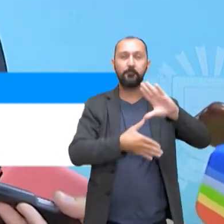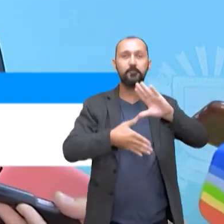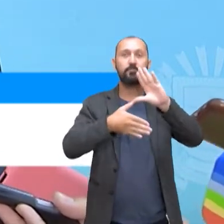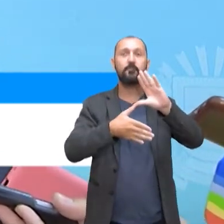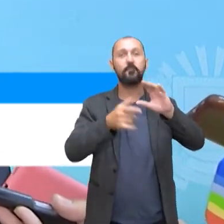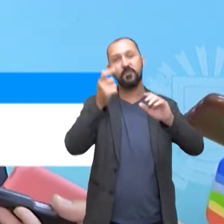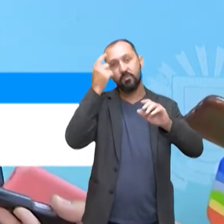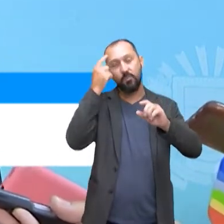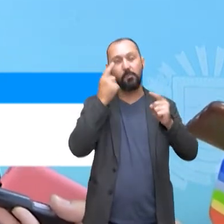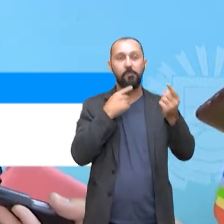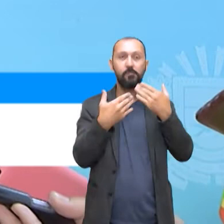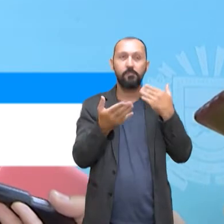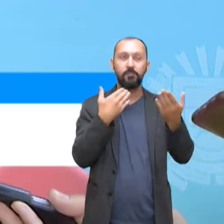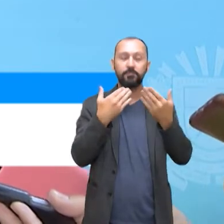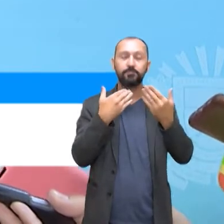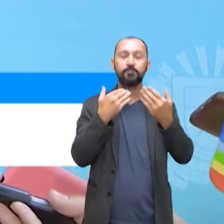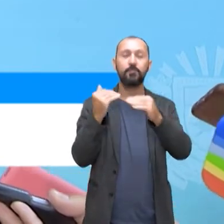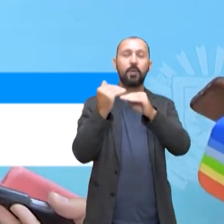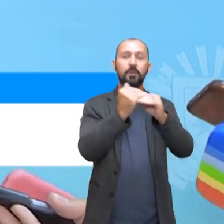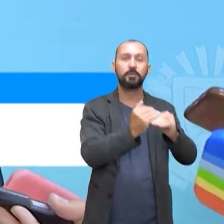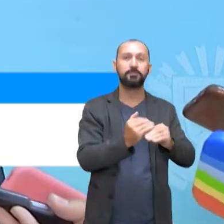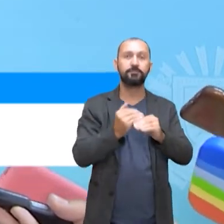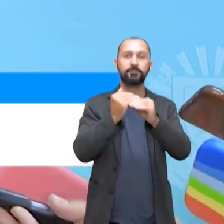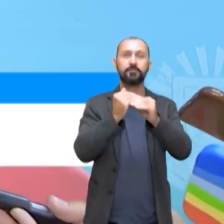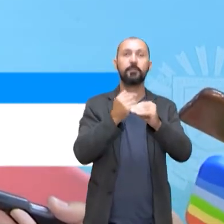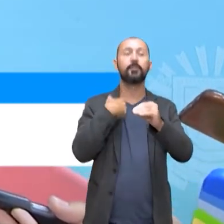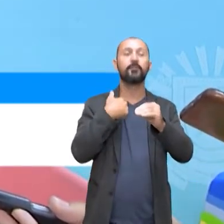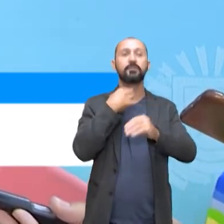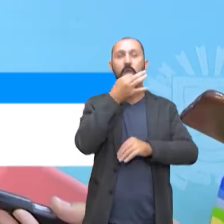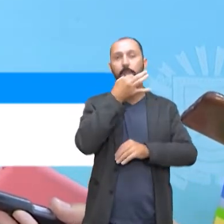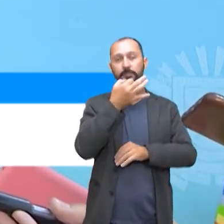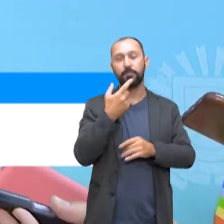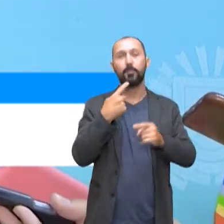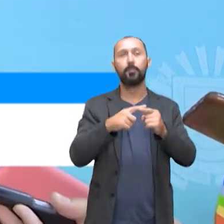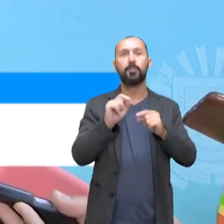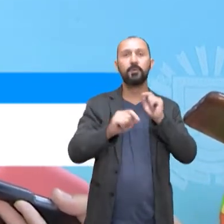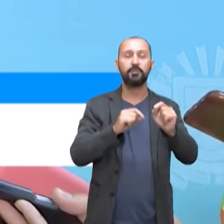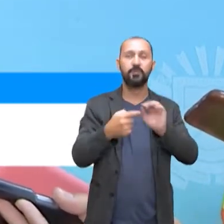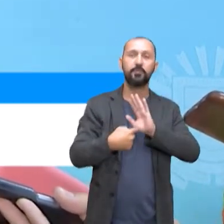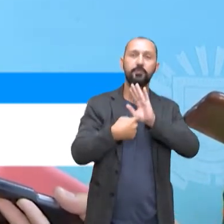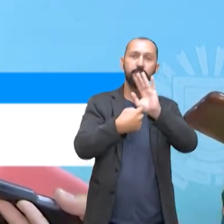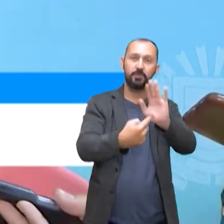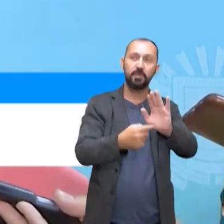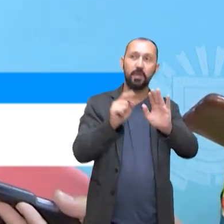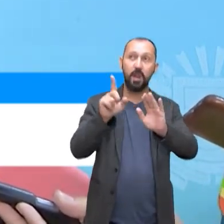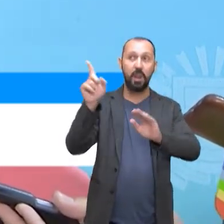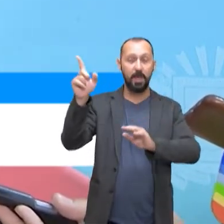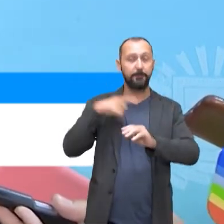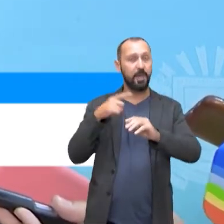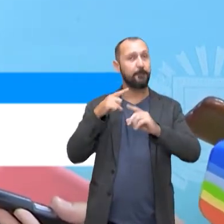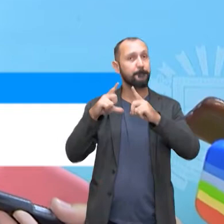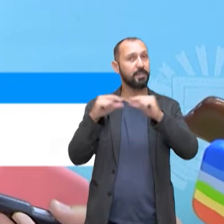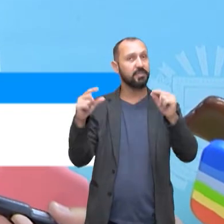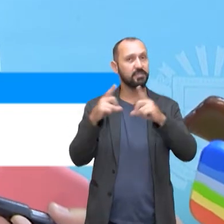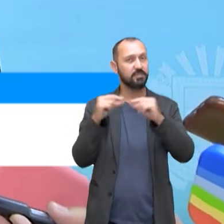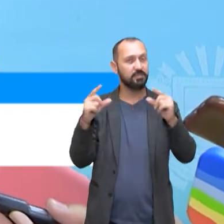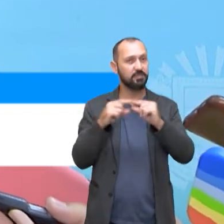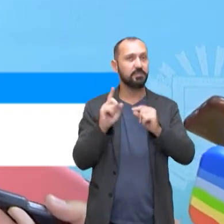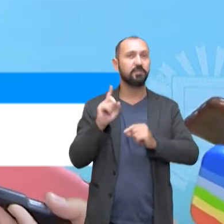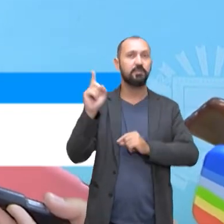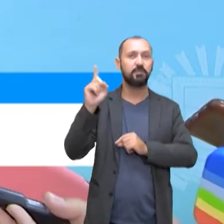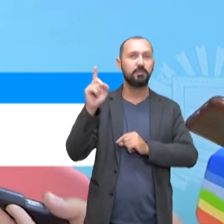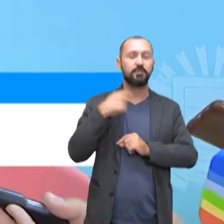Comércio das Américas, então a gente tem que discutir isso, alinhar e a gente fazer uma propositura que aí vai ser levada ao